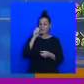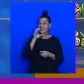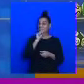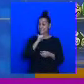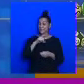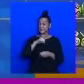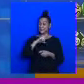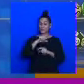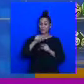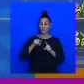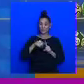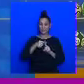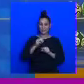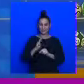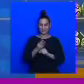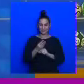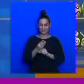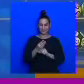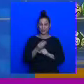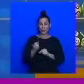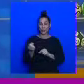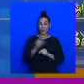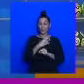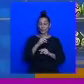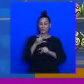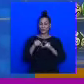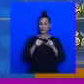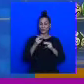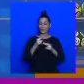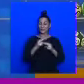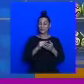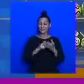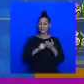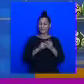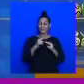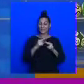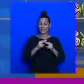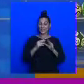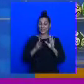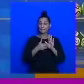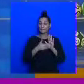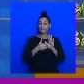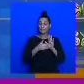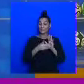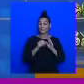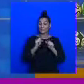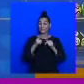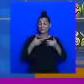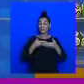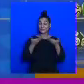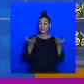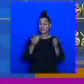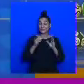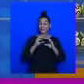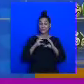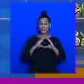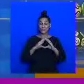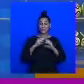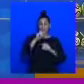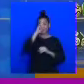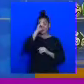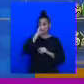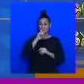sábado, tem sorteio da Mais Milionária, a mais nova modalidade das Loterias Caixa. Aposte e boa sorte. Bola